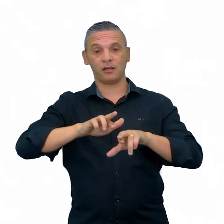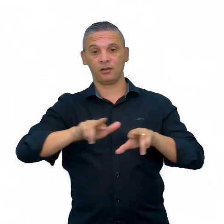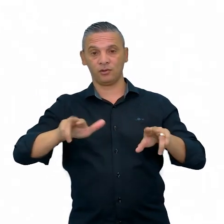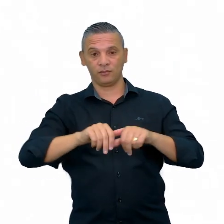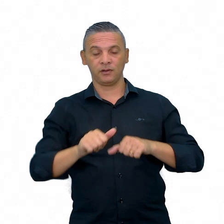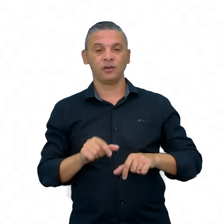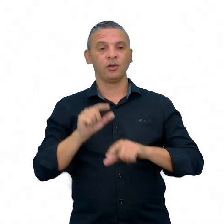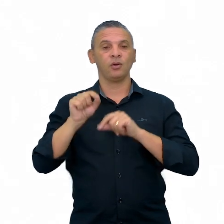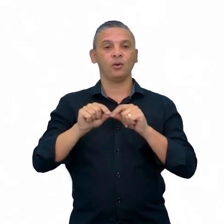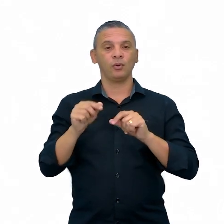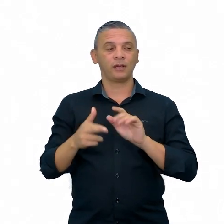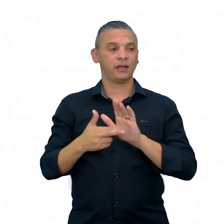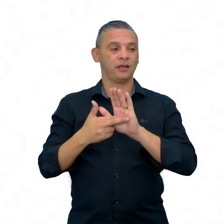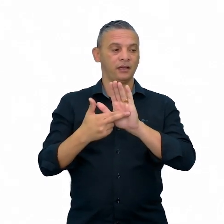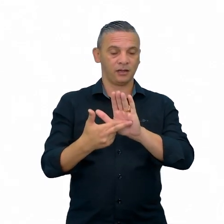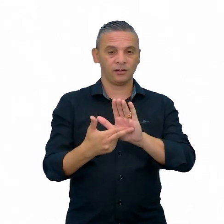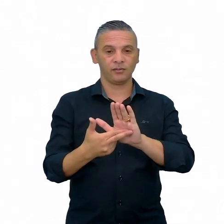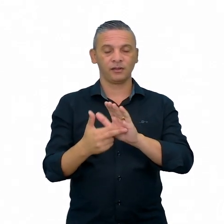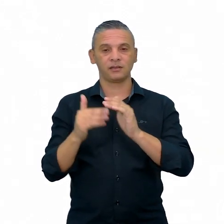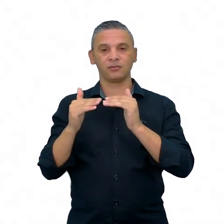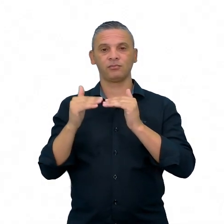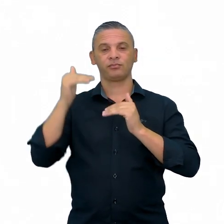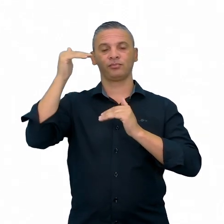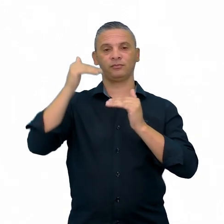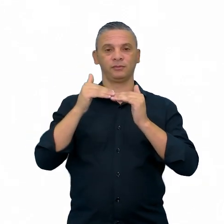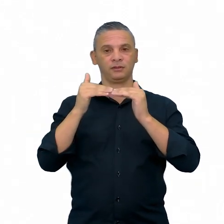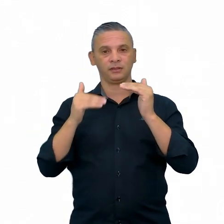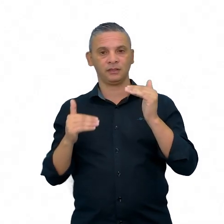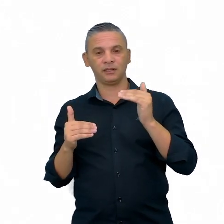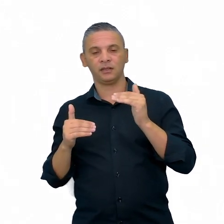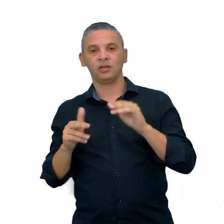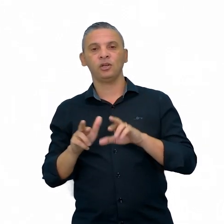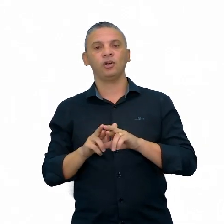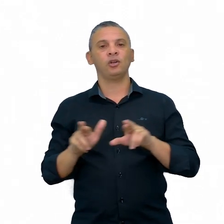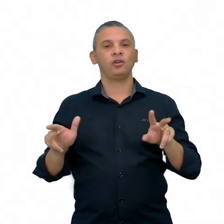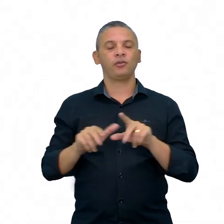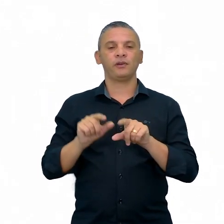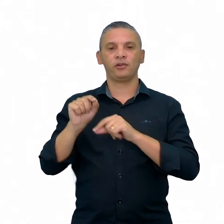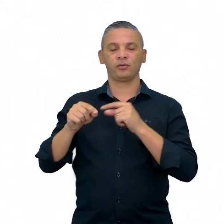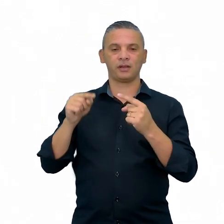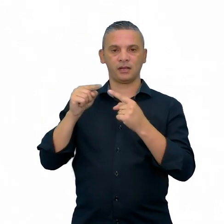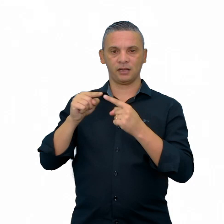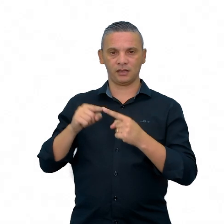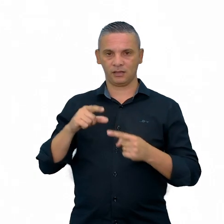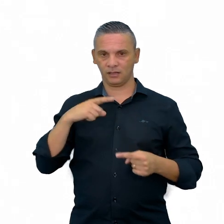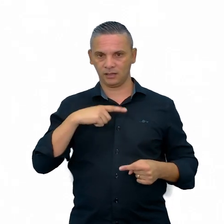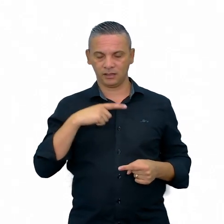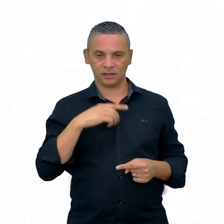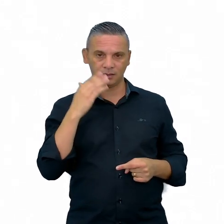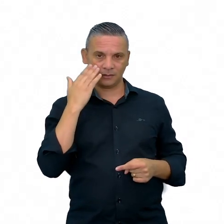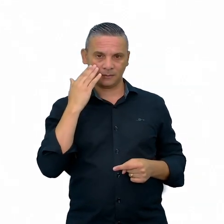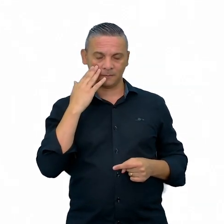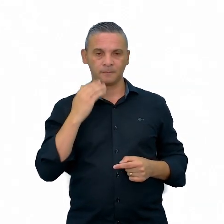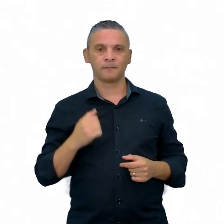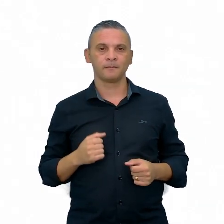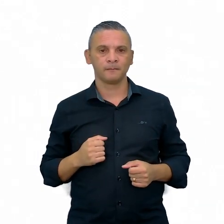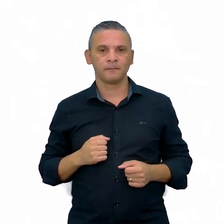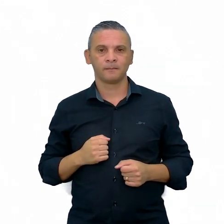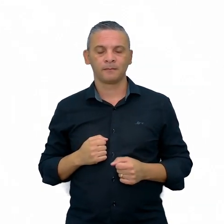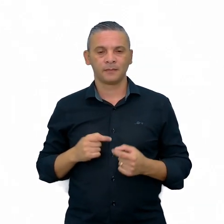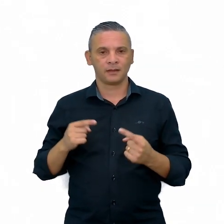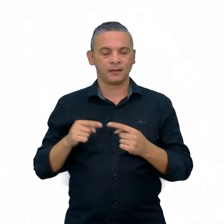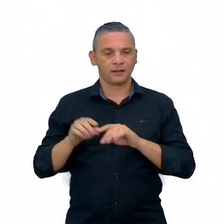O que é uma representação fracionária, qual que é a diferença da representação fracionária para a representação decimal,